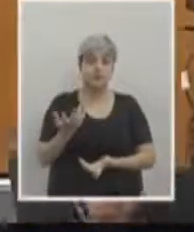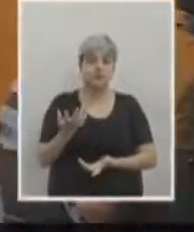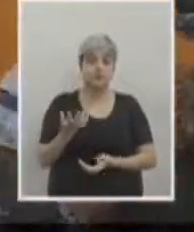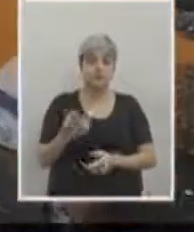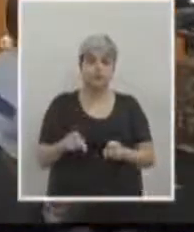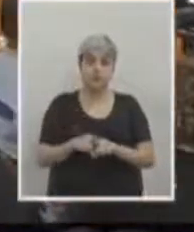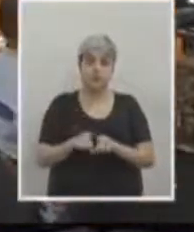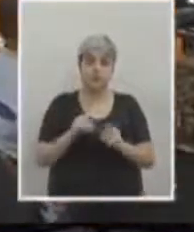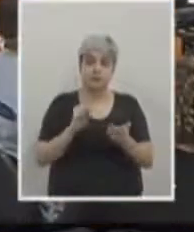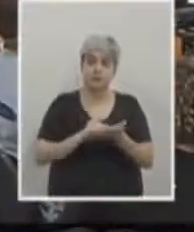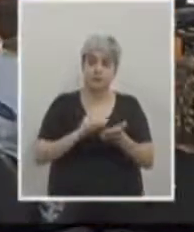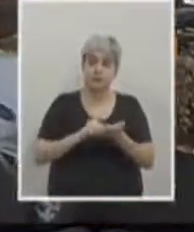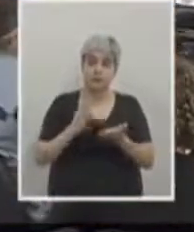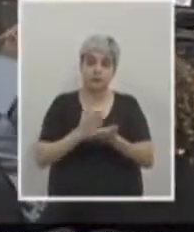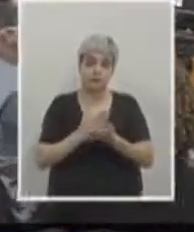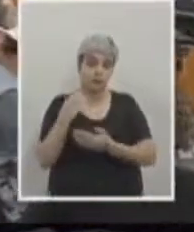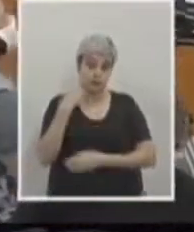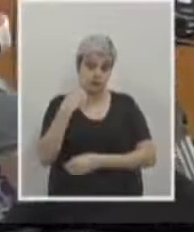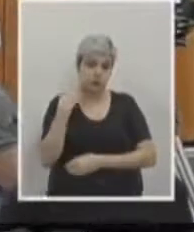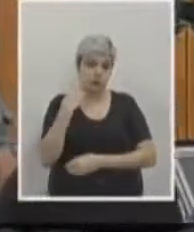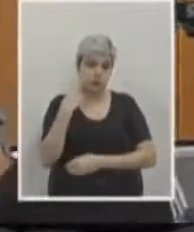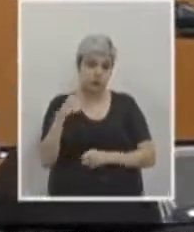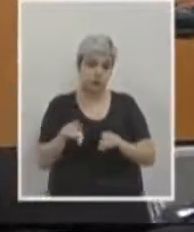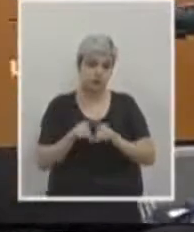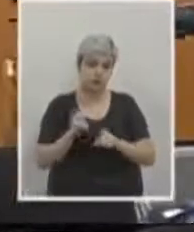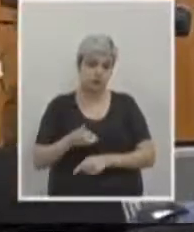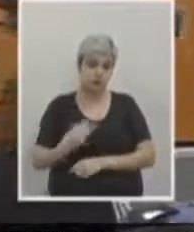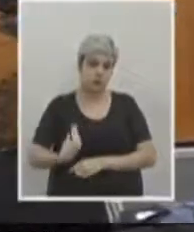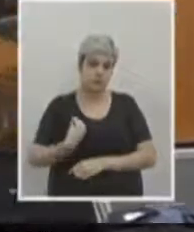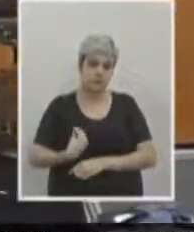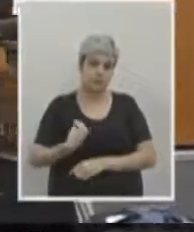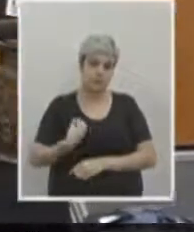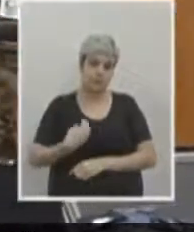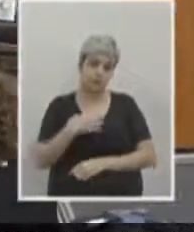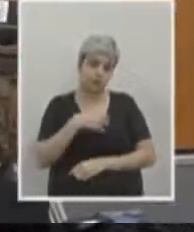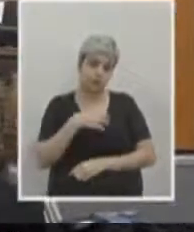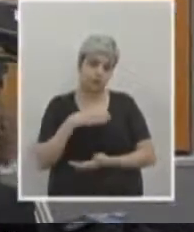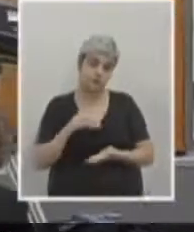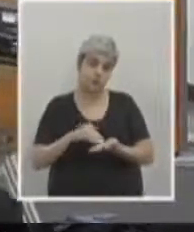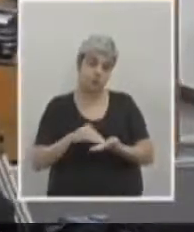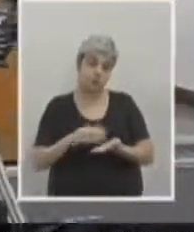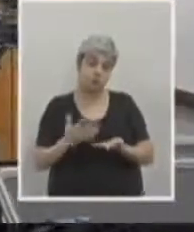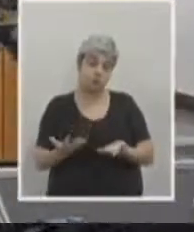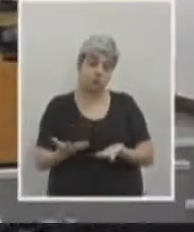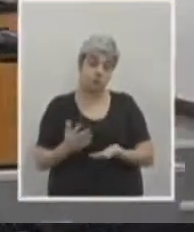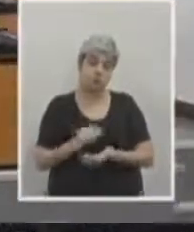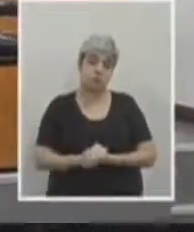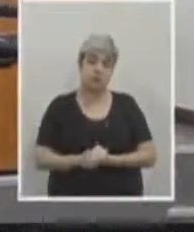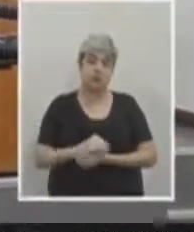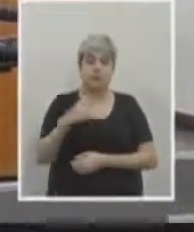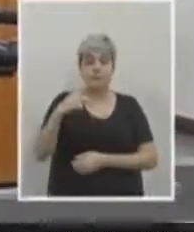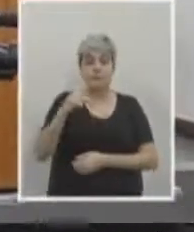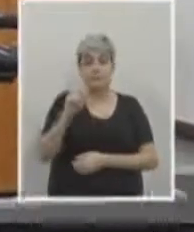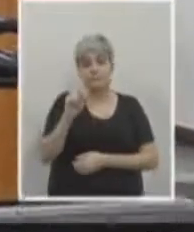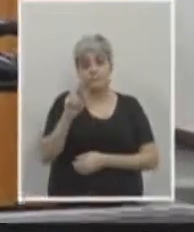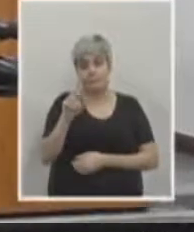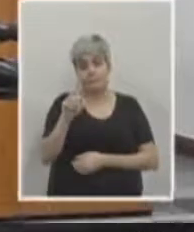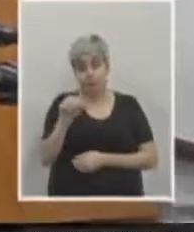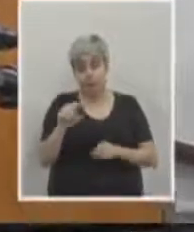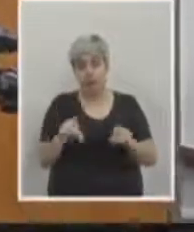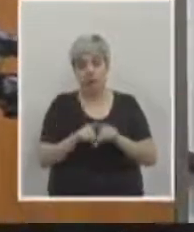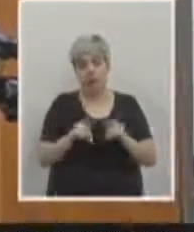Ausentes aqui, os outros 2 deputados da comissão. Nós sentimos a ausência aqui do deputado Dr. Paulo, deputado